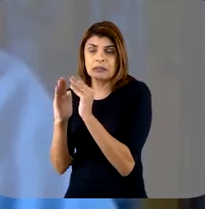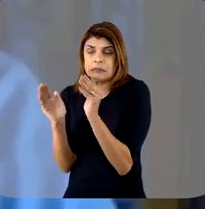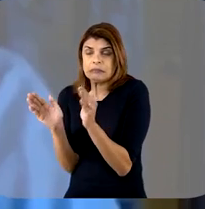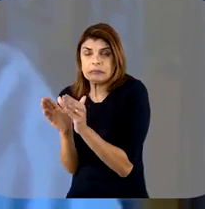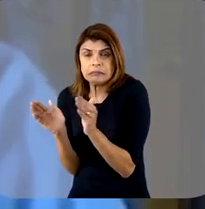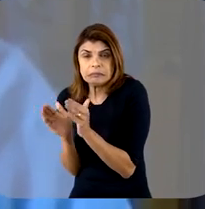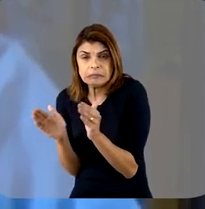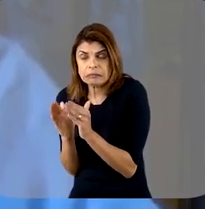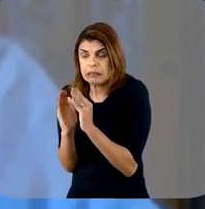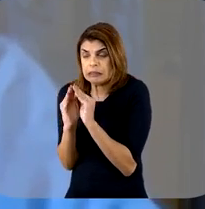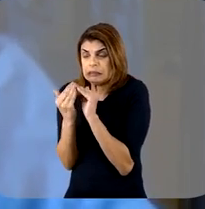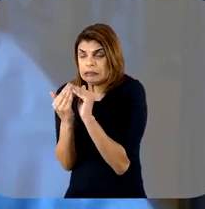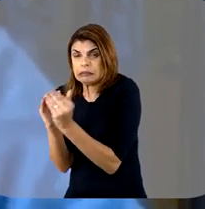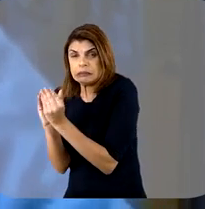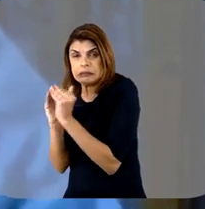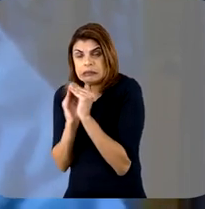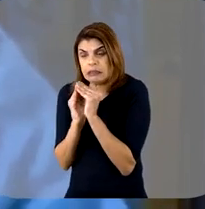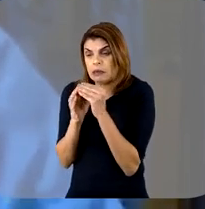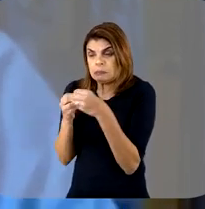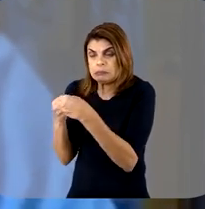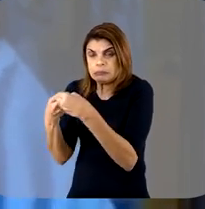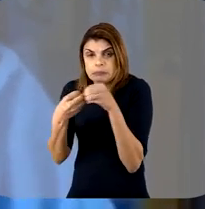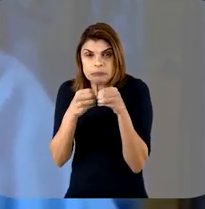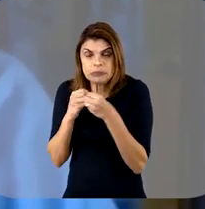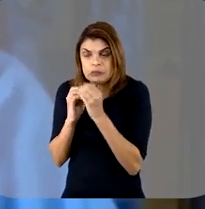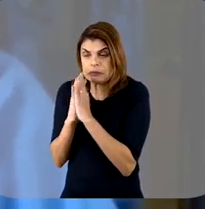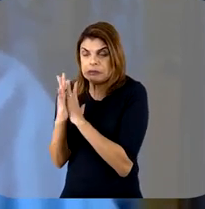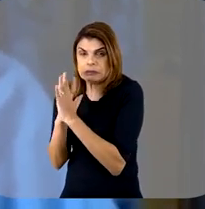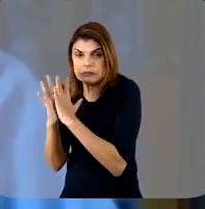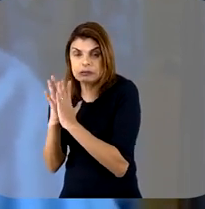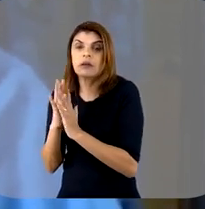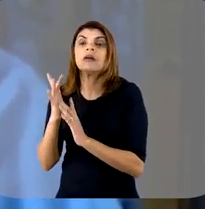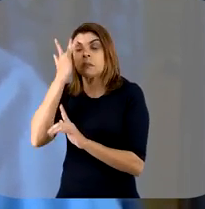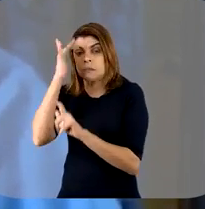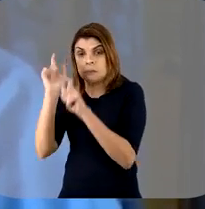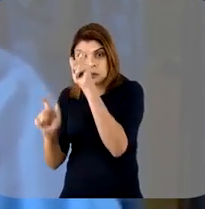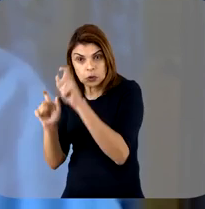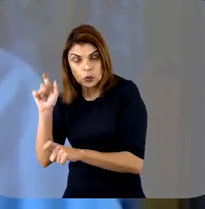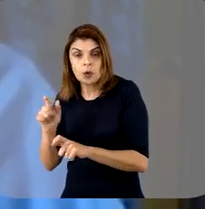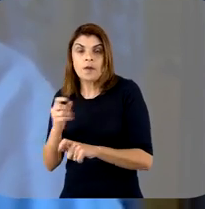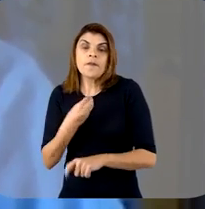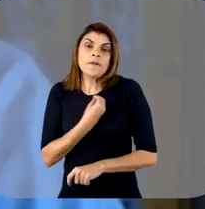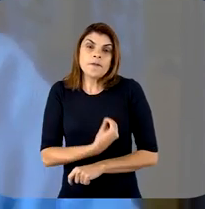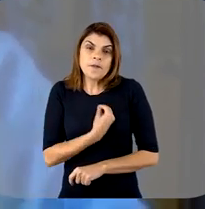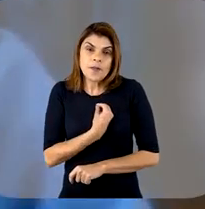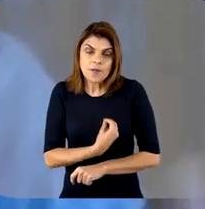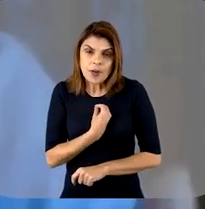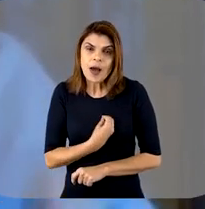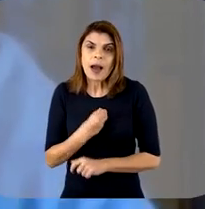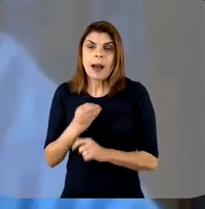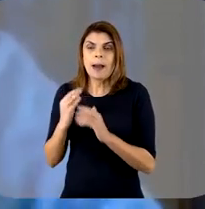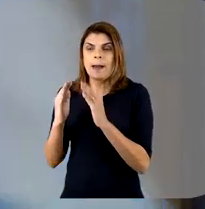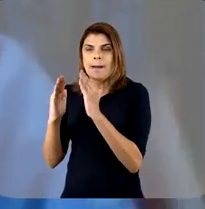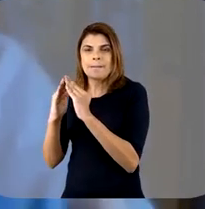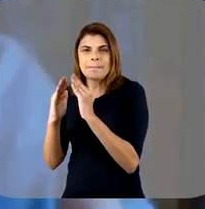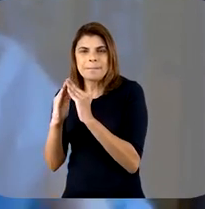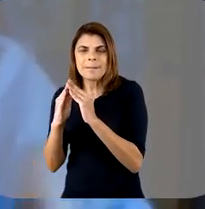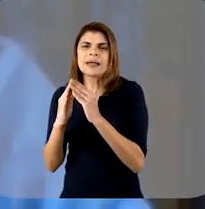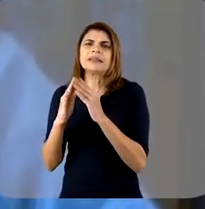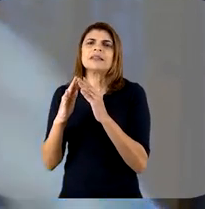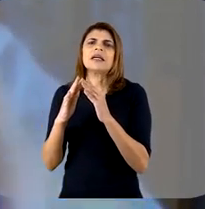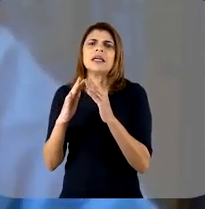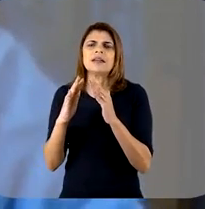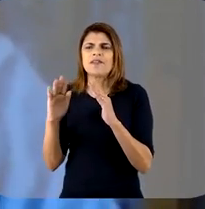muito apinhadas, né? As pessoas vivendo nas chamadas habitações subnormais ou nas